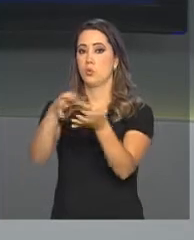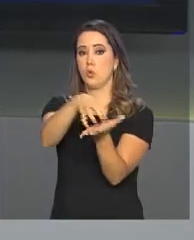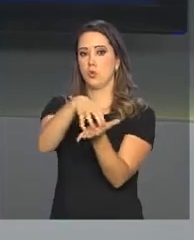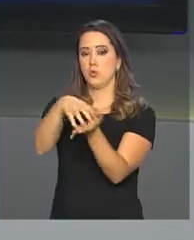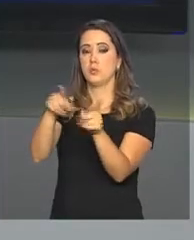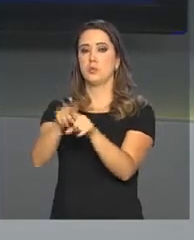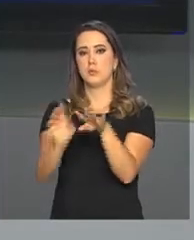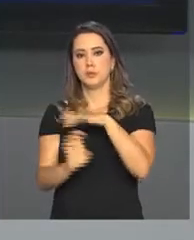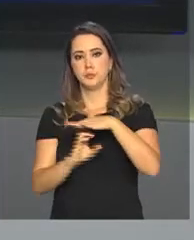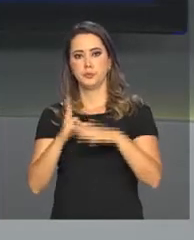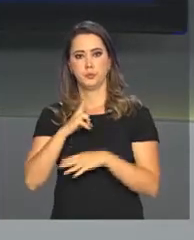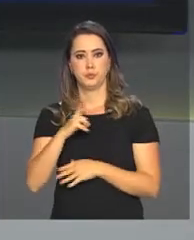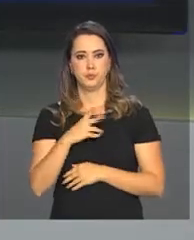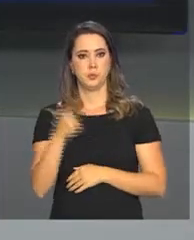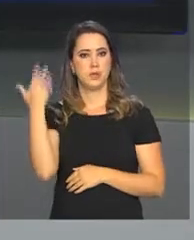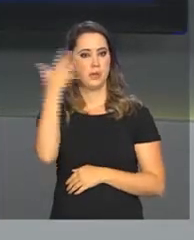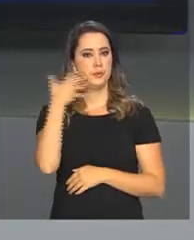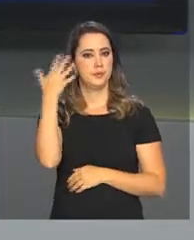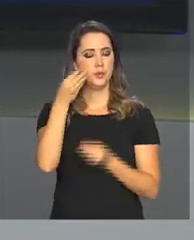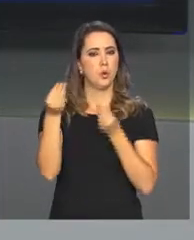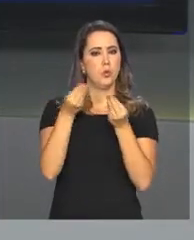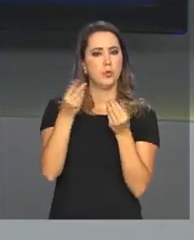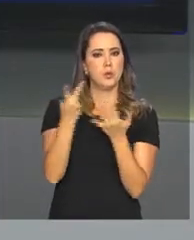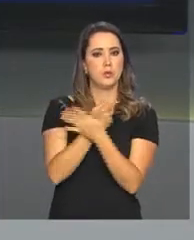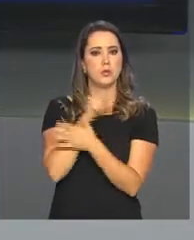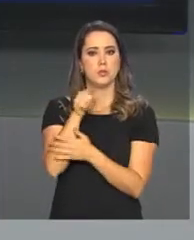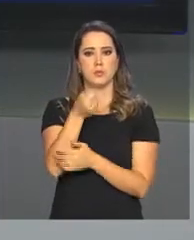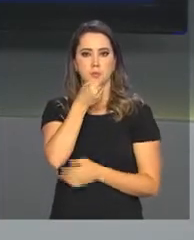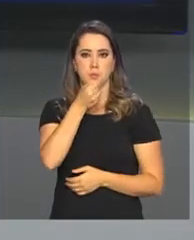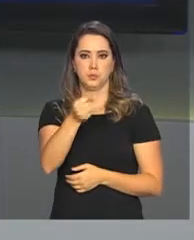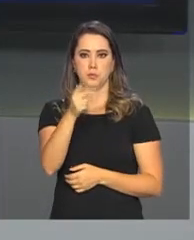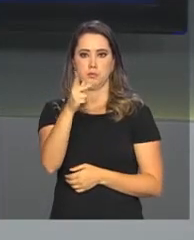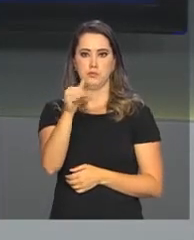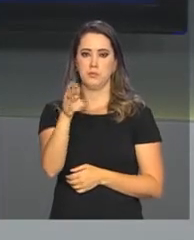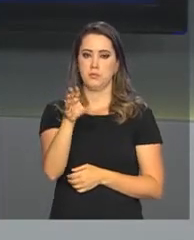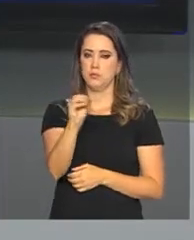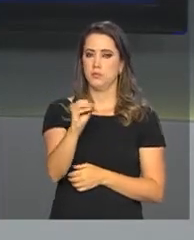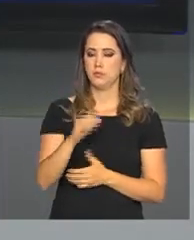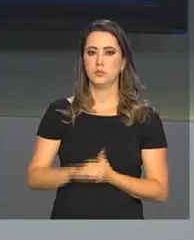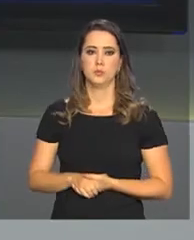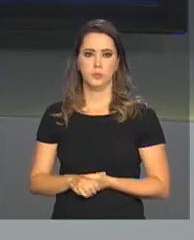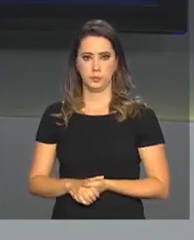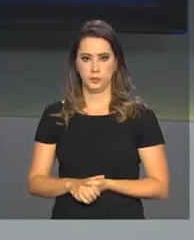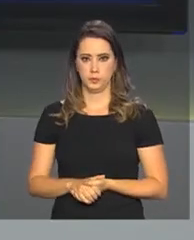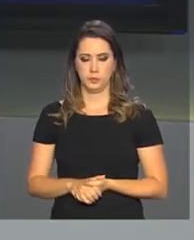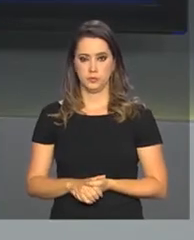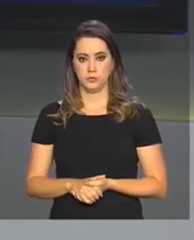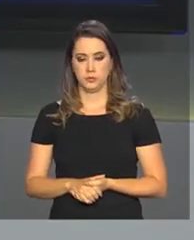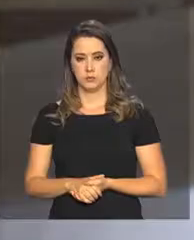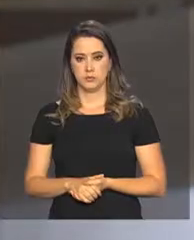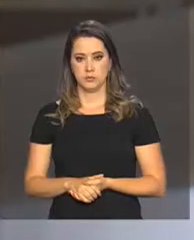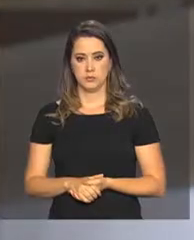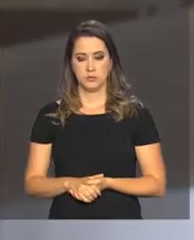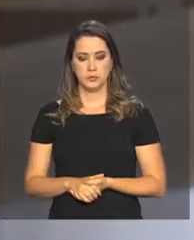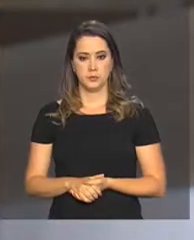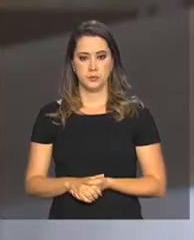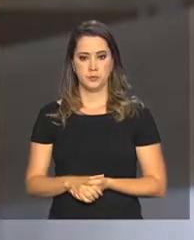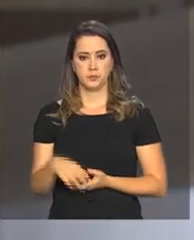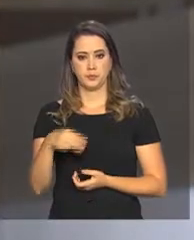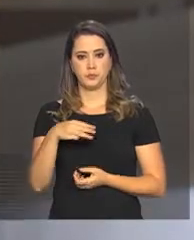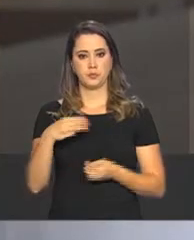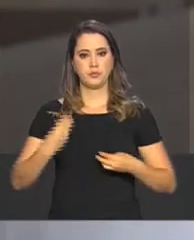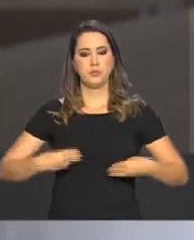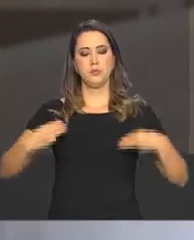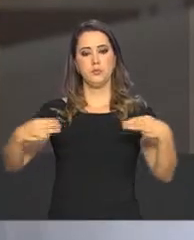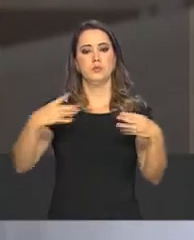na iniciativa privada quem explica o funcionamento desse comitê é o repórter pablo mundinho o ministério